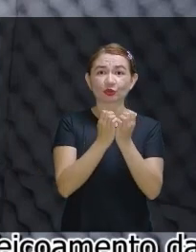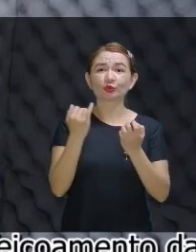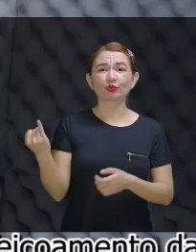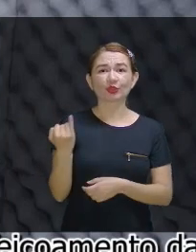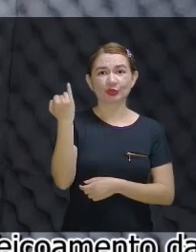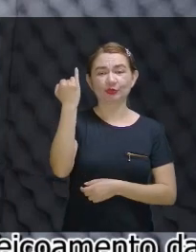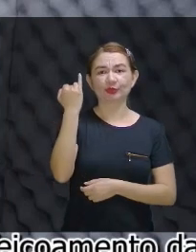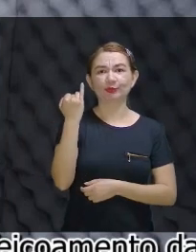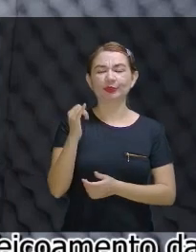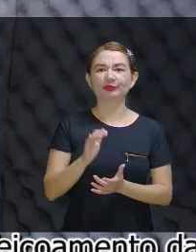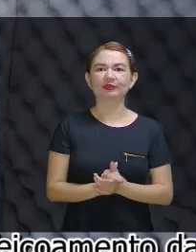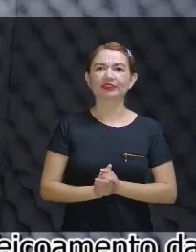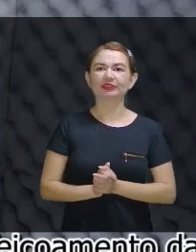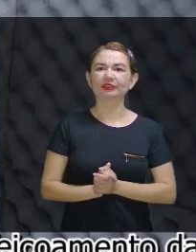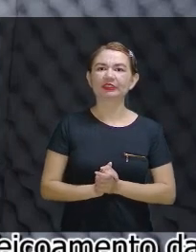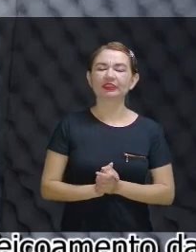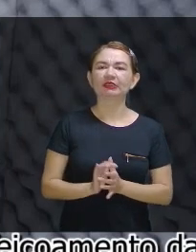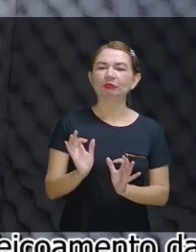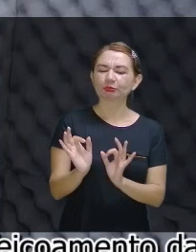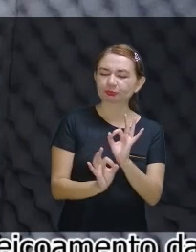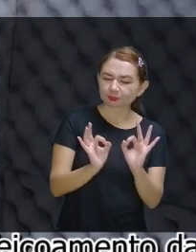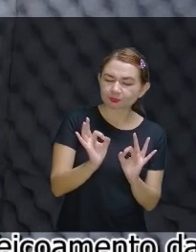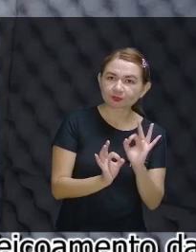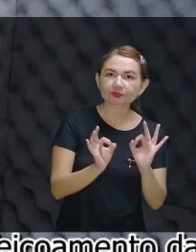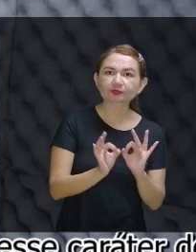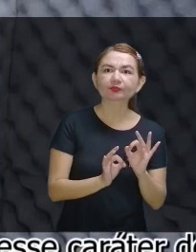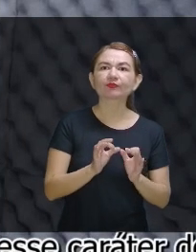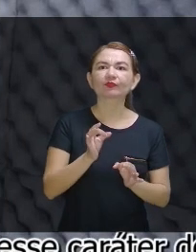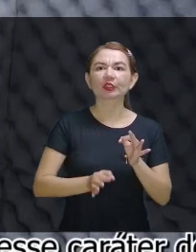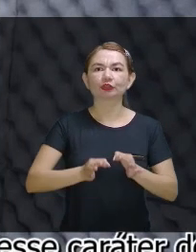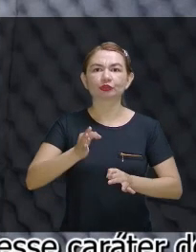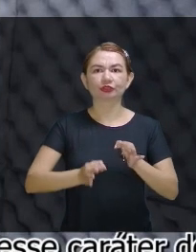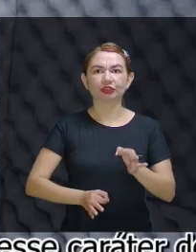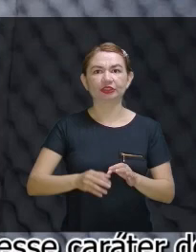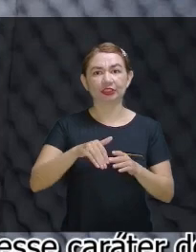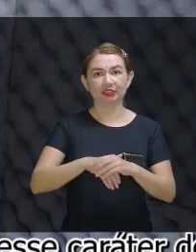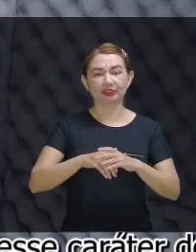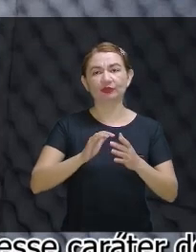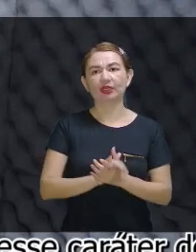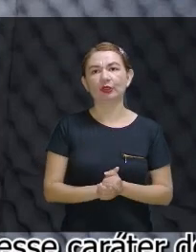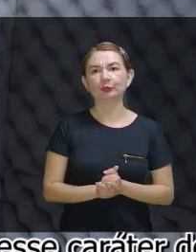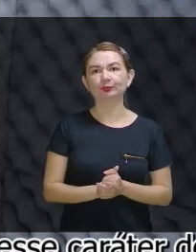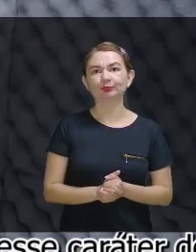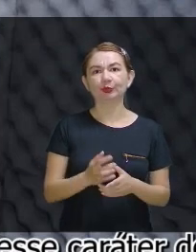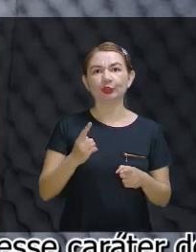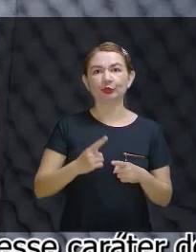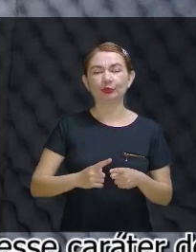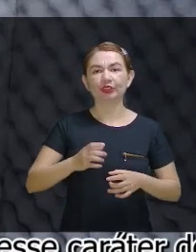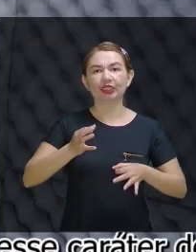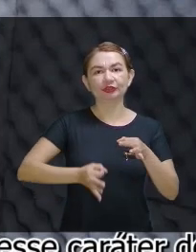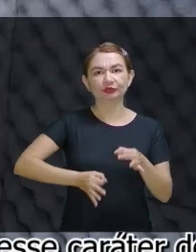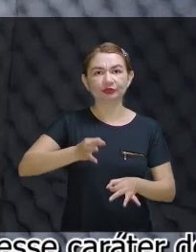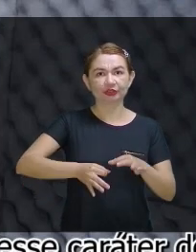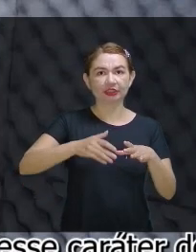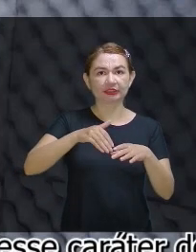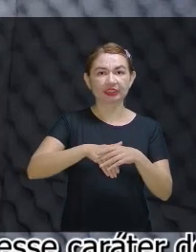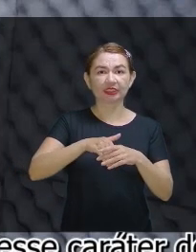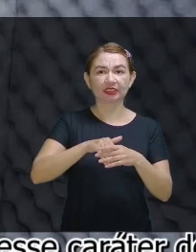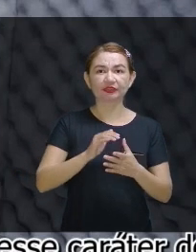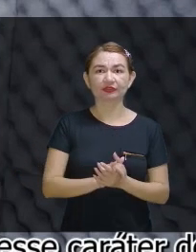Tremeia, presidente do Tribunal Regional do Rio Grande do Sul. Porque a justiça eleitoral ela tem